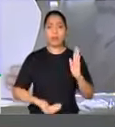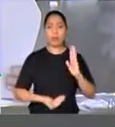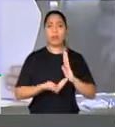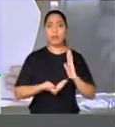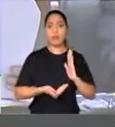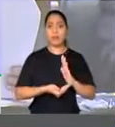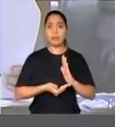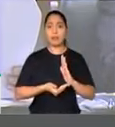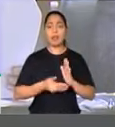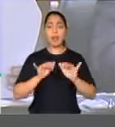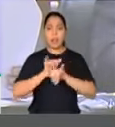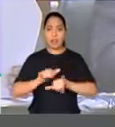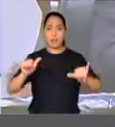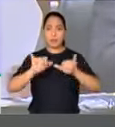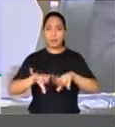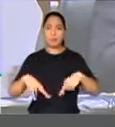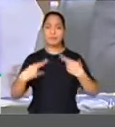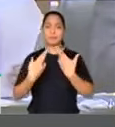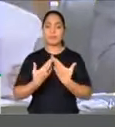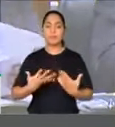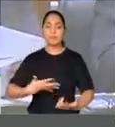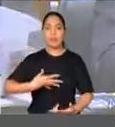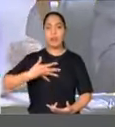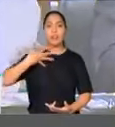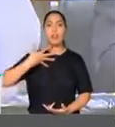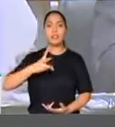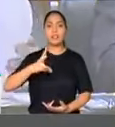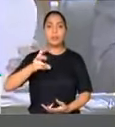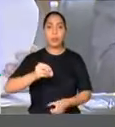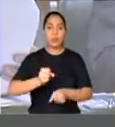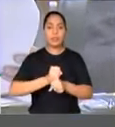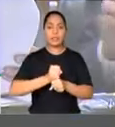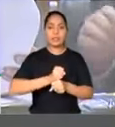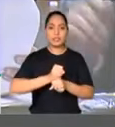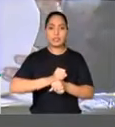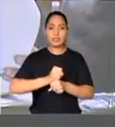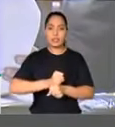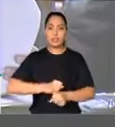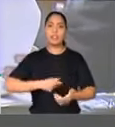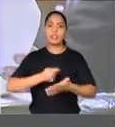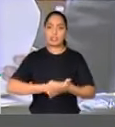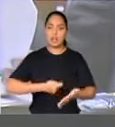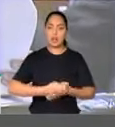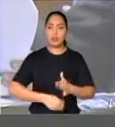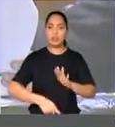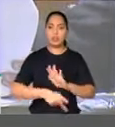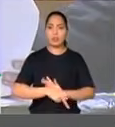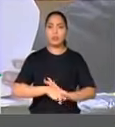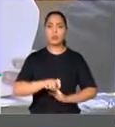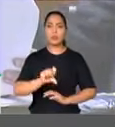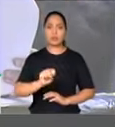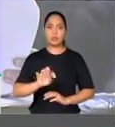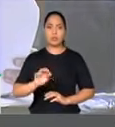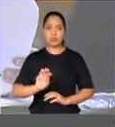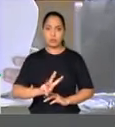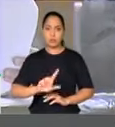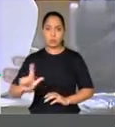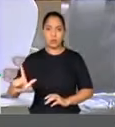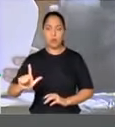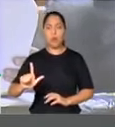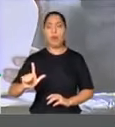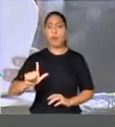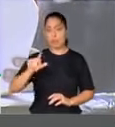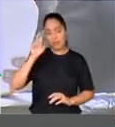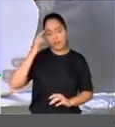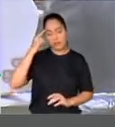realiza a presente sessão solene em homenagem ao cinquentenário do levante de Stonewall, esperando que a reflexão